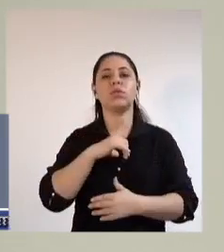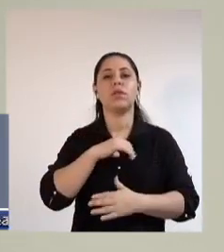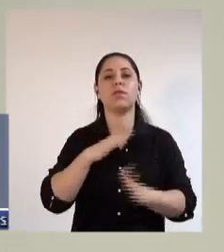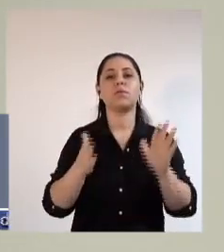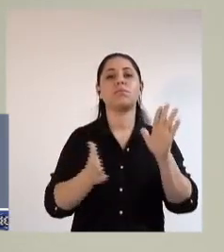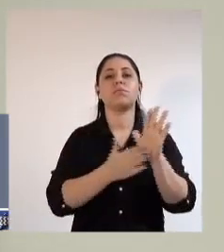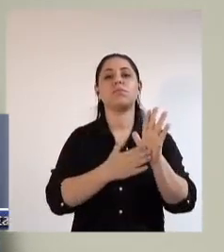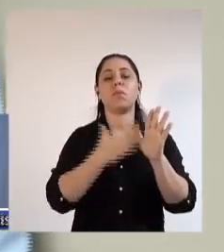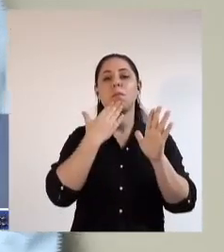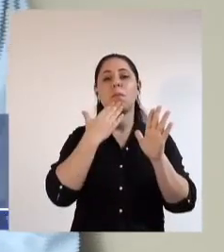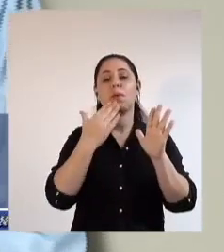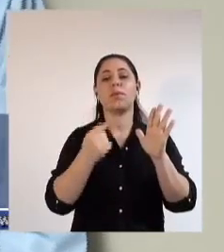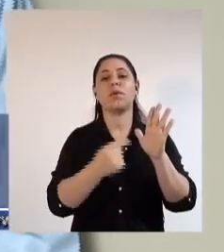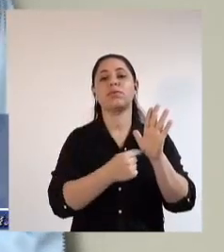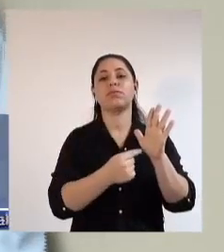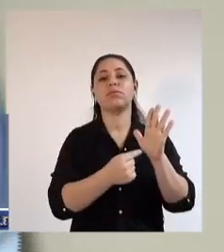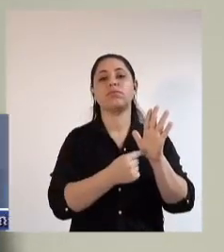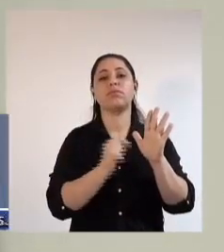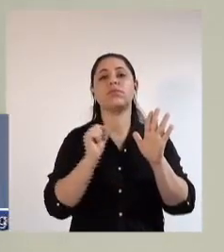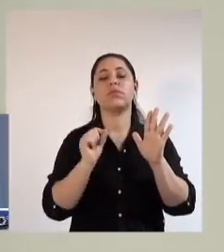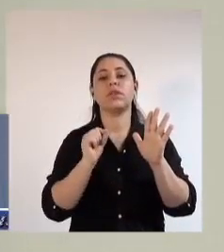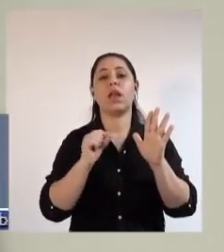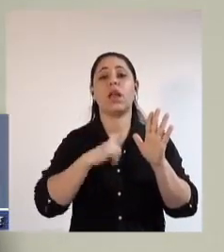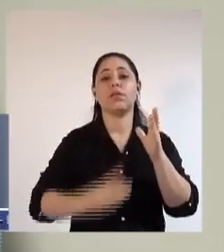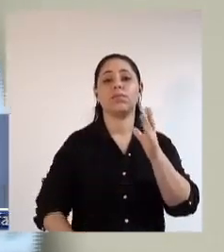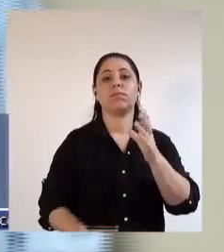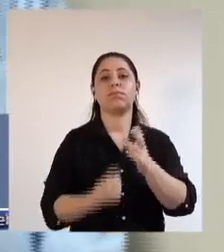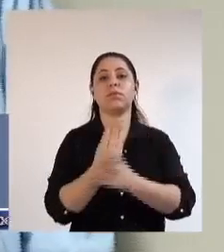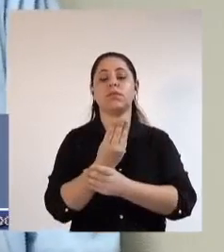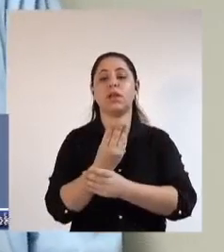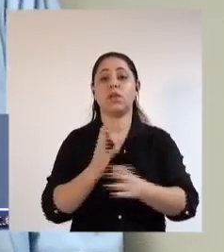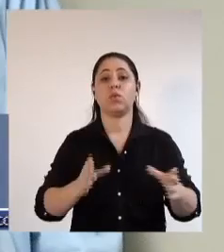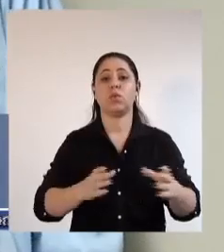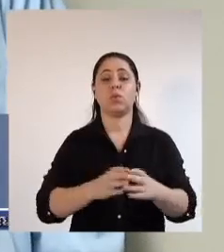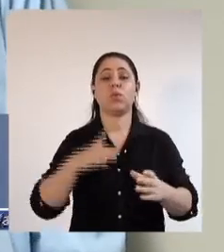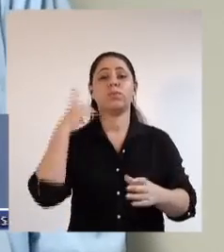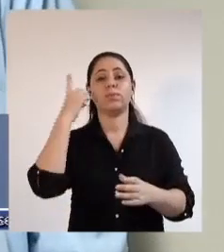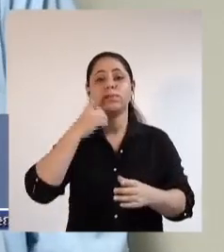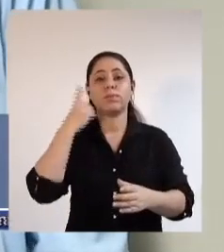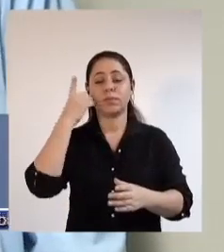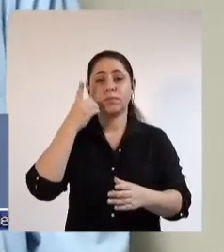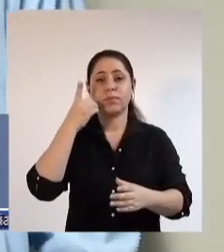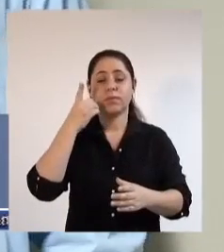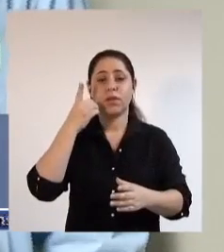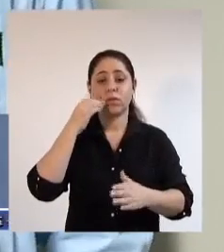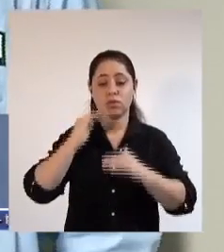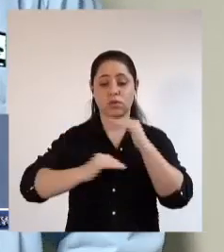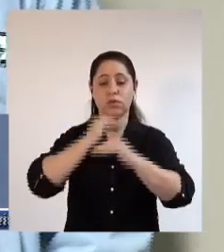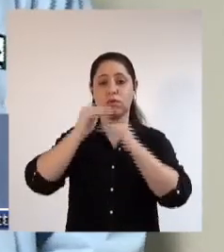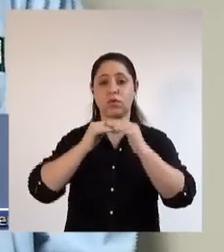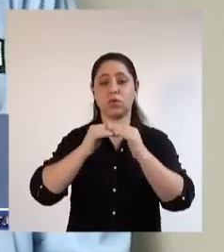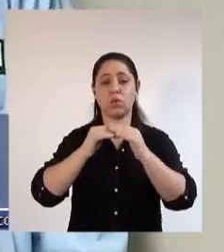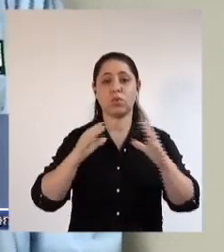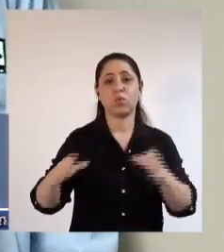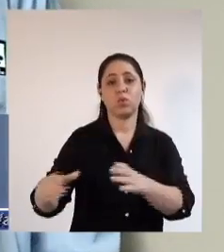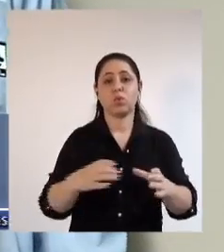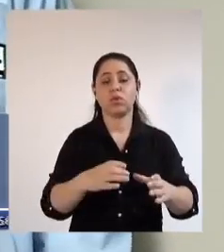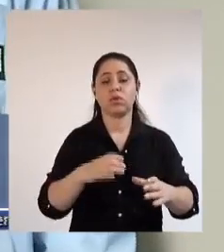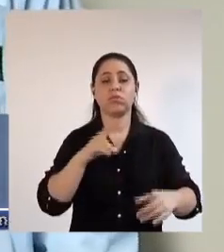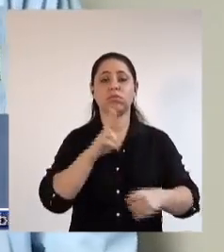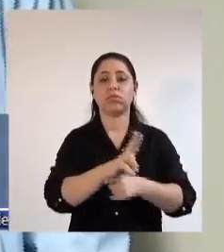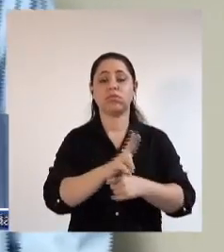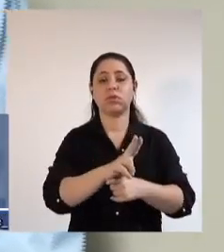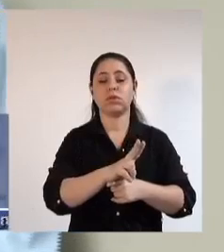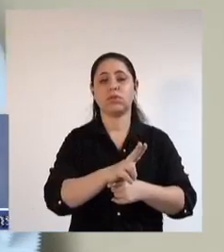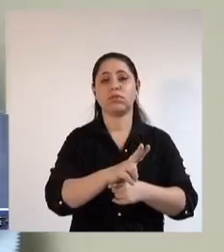para se ser para ser criada a frente parlamentar desenvolvimento resulta de conservação de mato grosso do